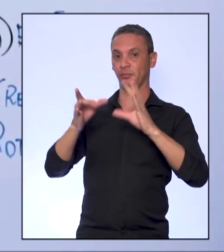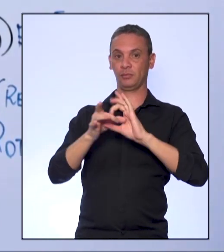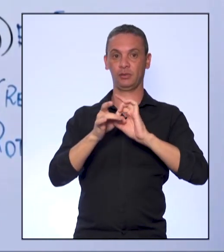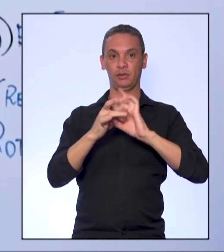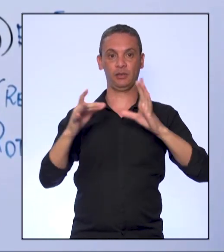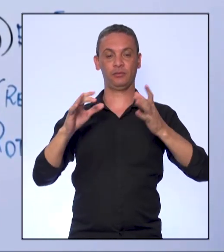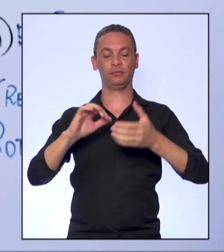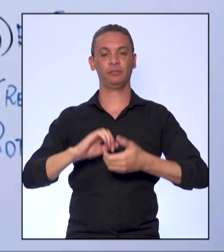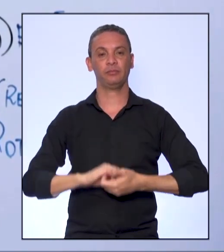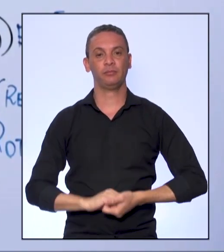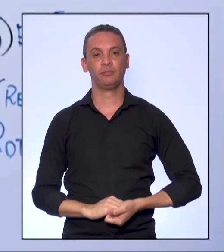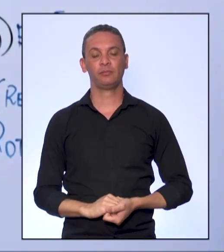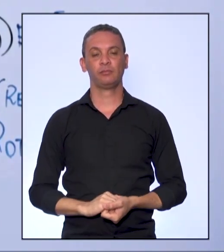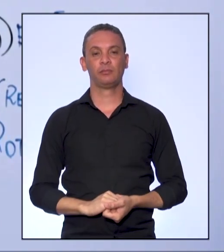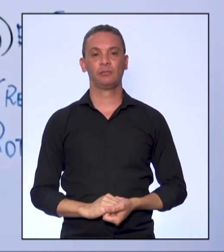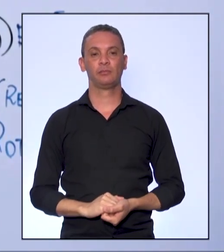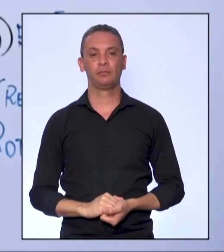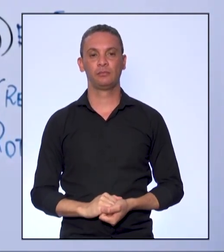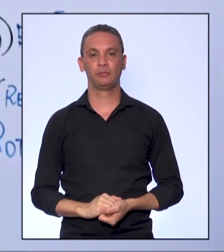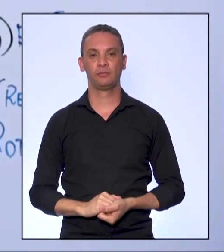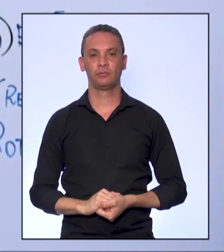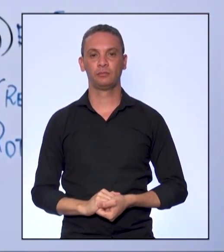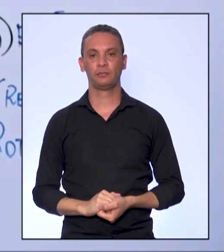print dessa tela aí, tá?